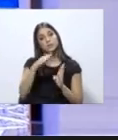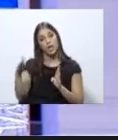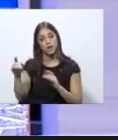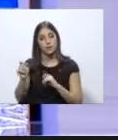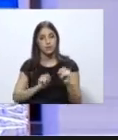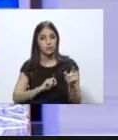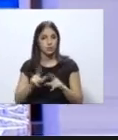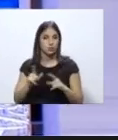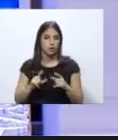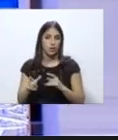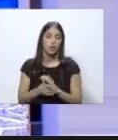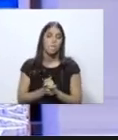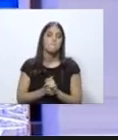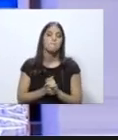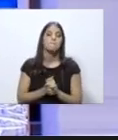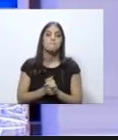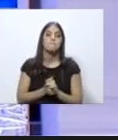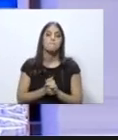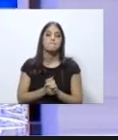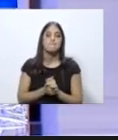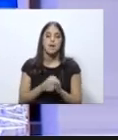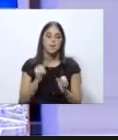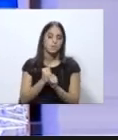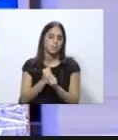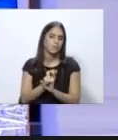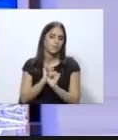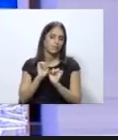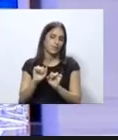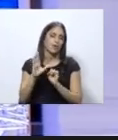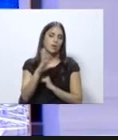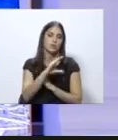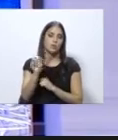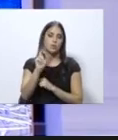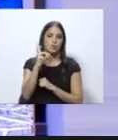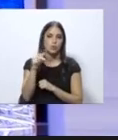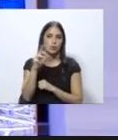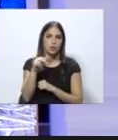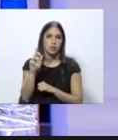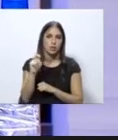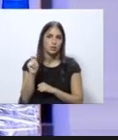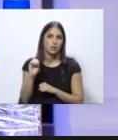o desempenho do João Rodrigues a um nível muito alto,